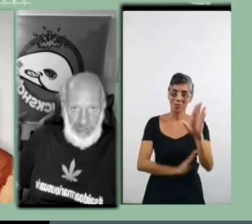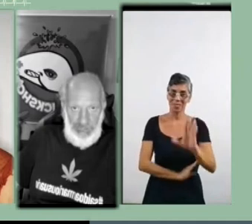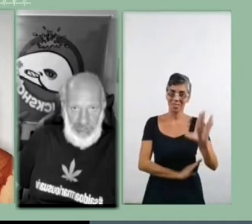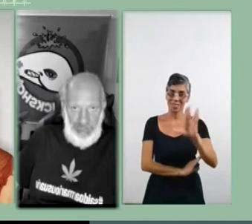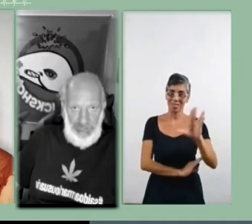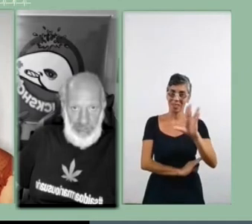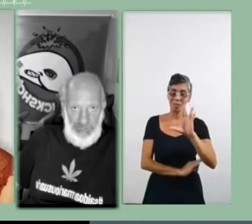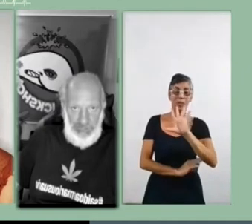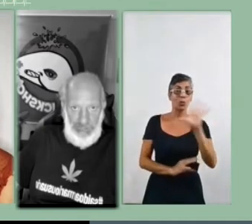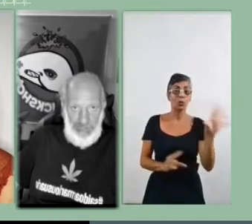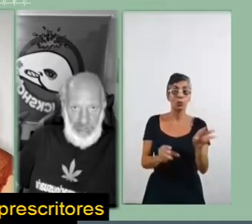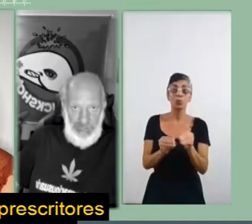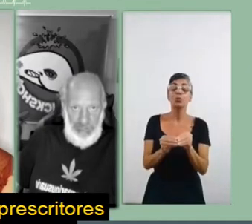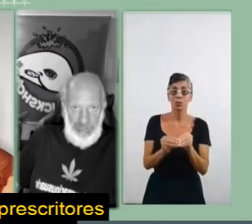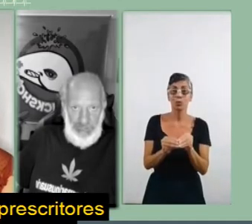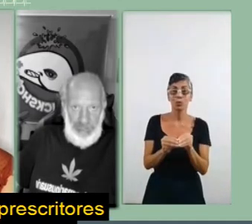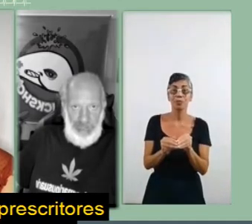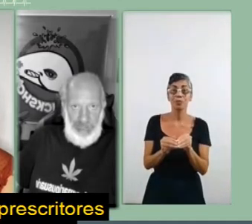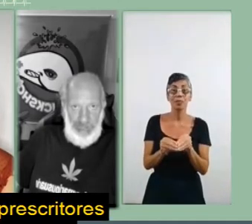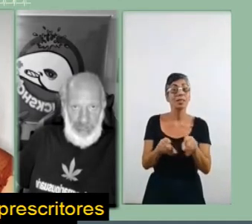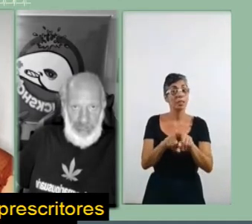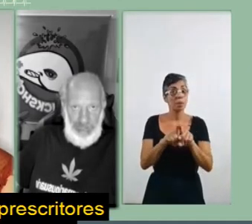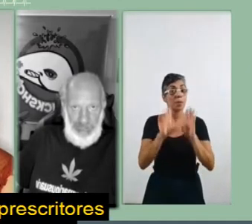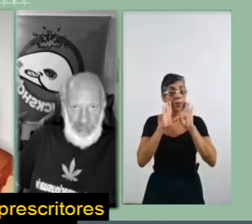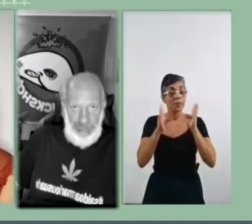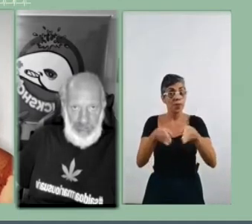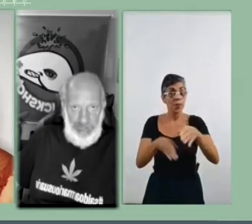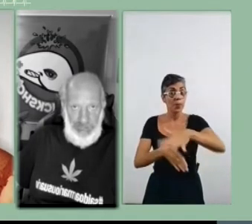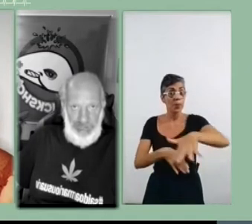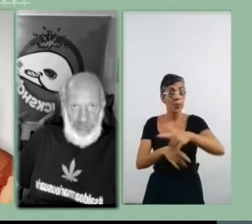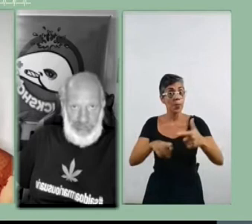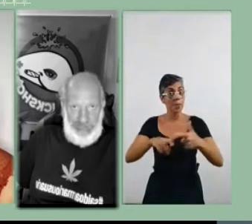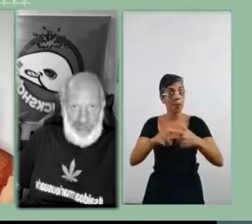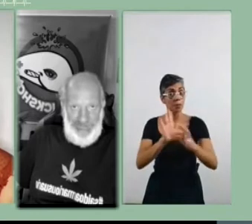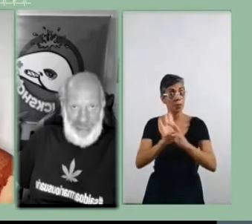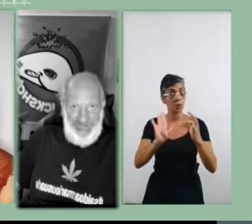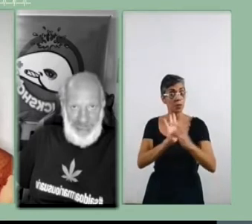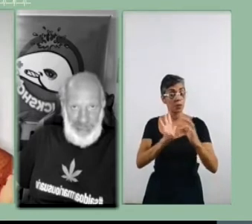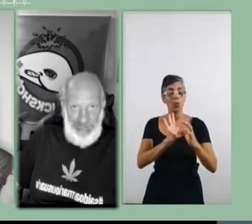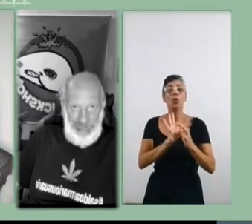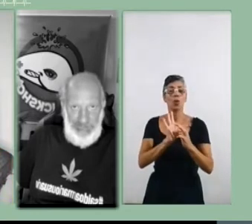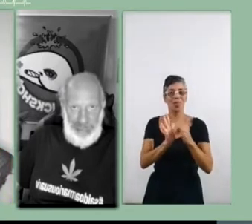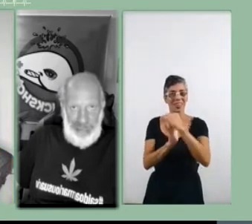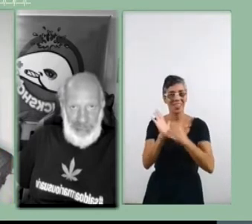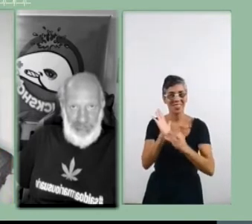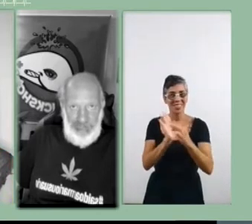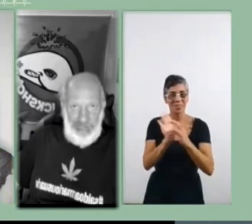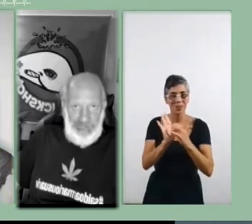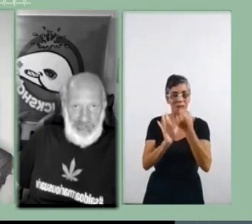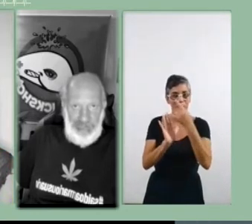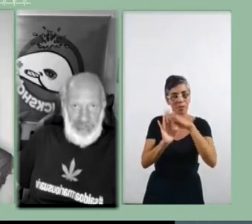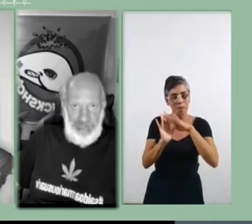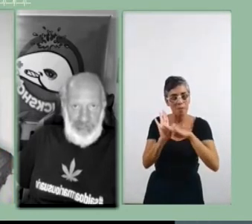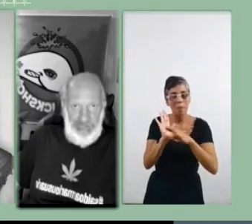estar... para prescritores. Para os prescritores, para que eles possam orientar os pacientes que eles